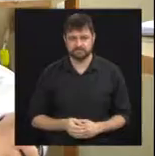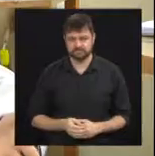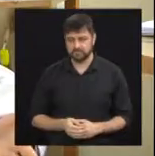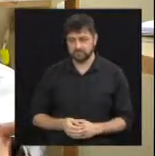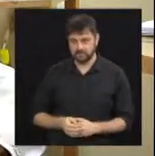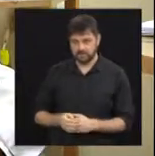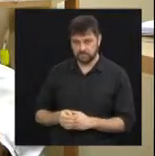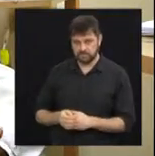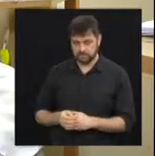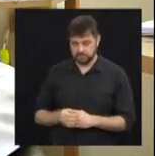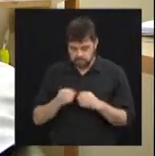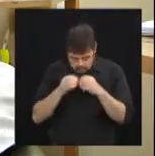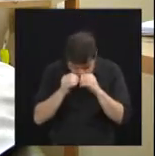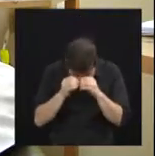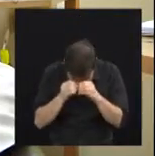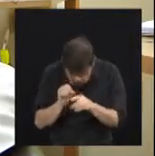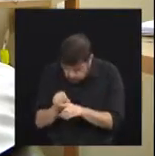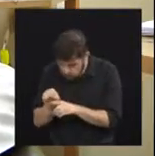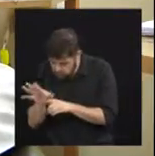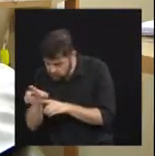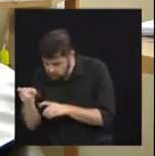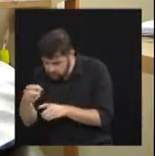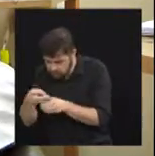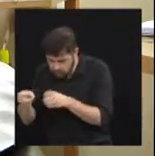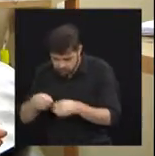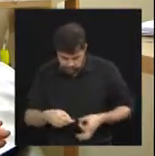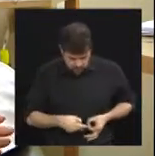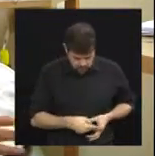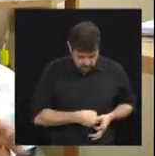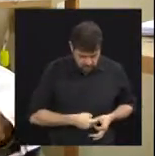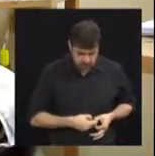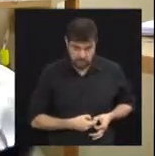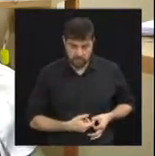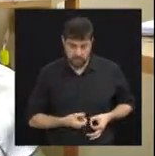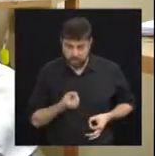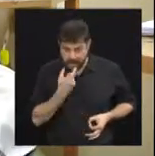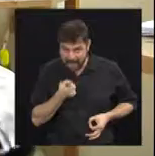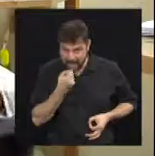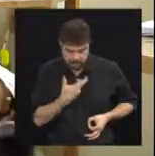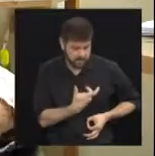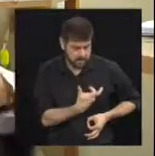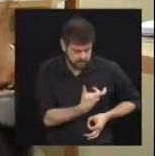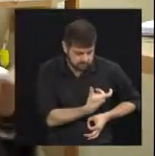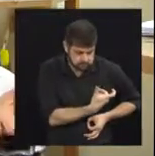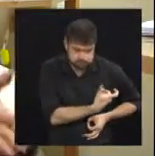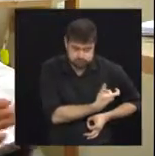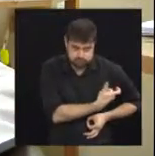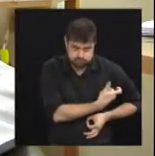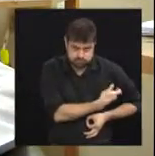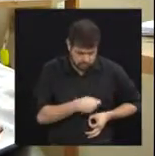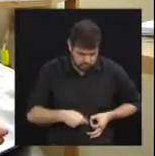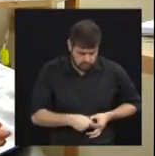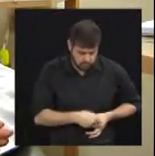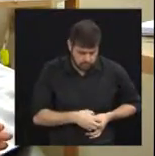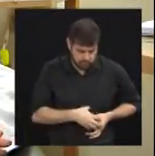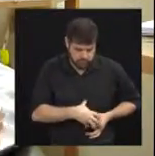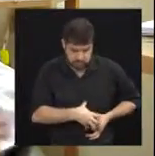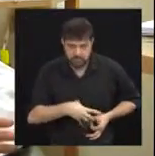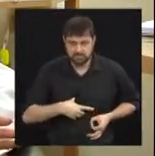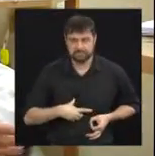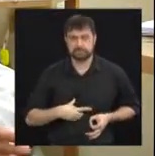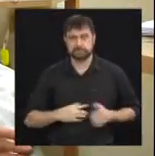da fertilização in vitro, por exemplo, o estímulo ovariano, o uso das medicações para estímulo da ovulação dura cerca